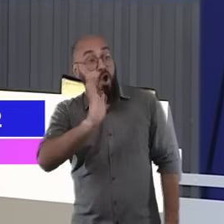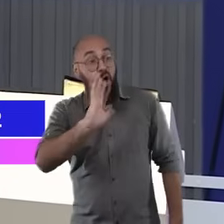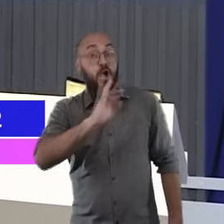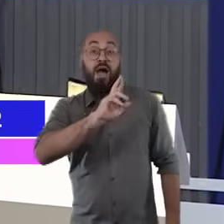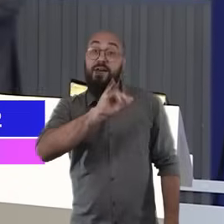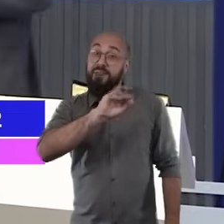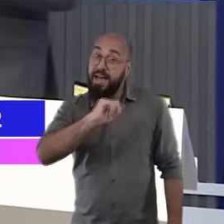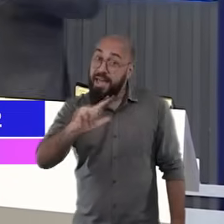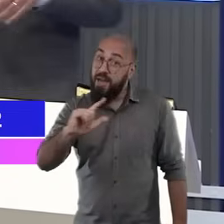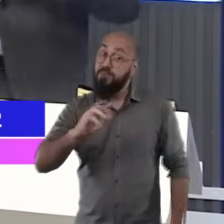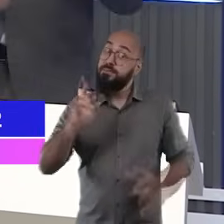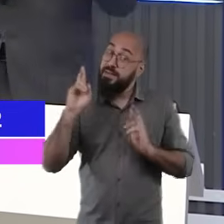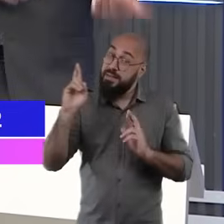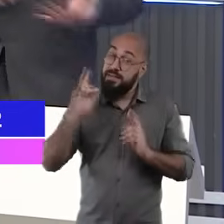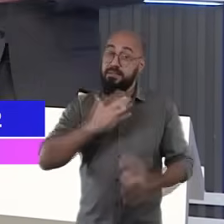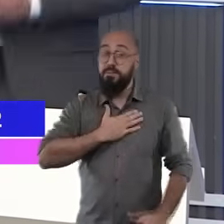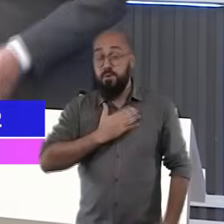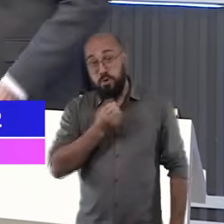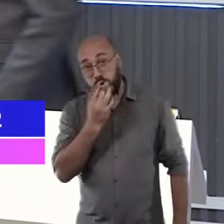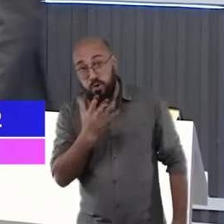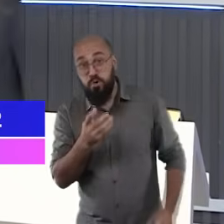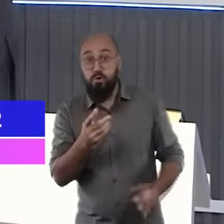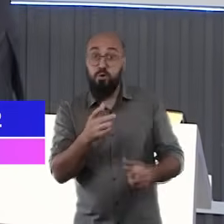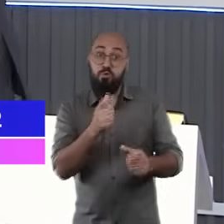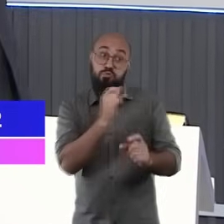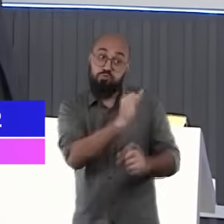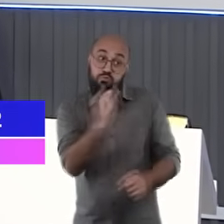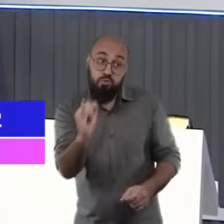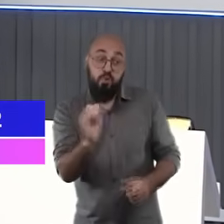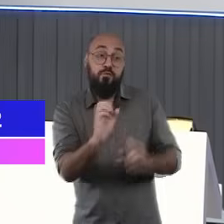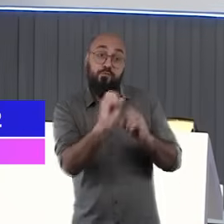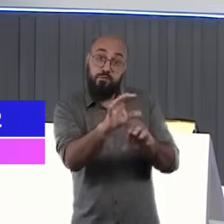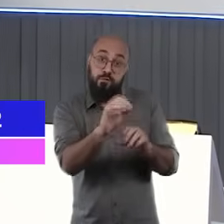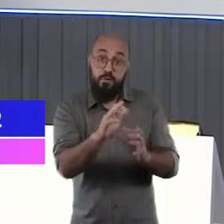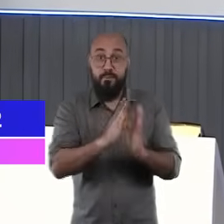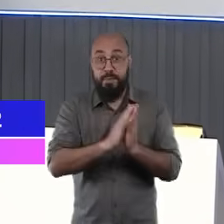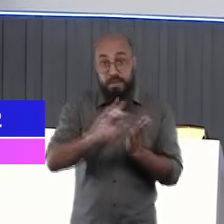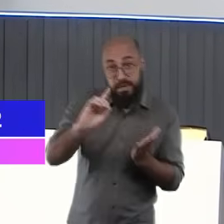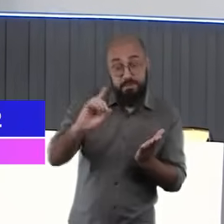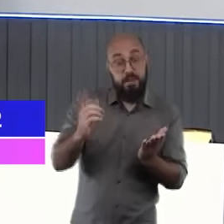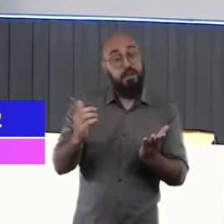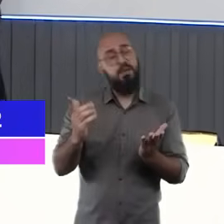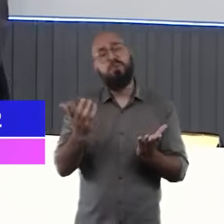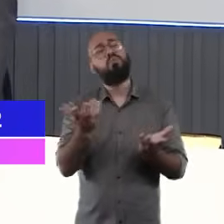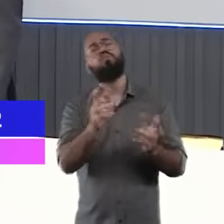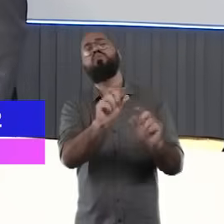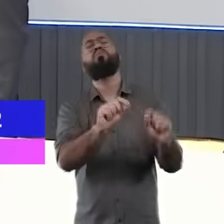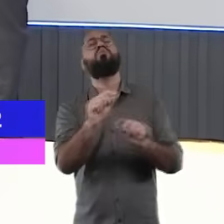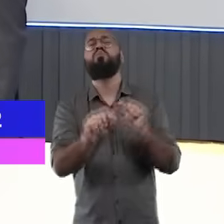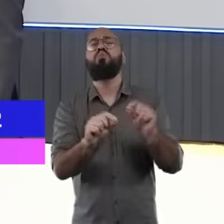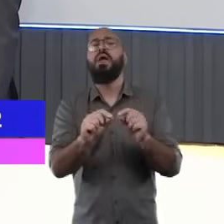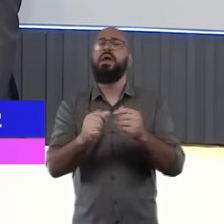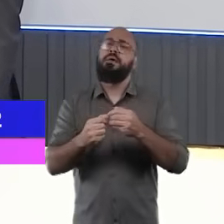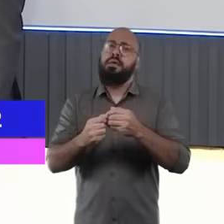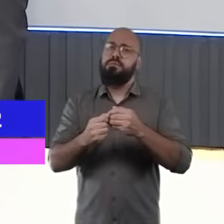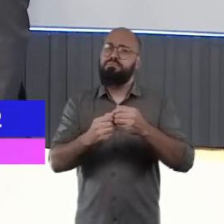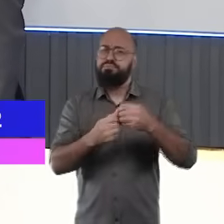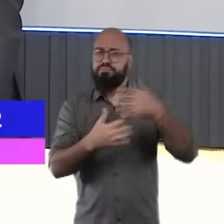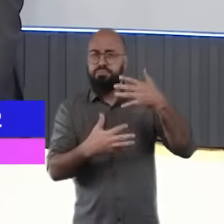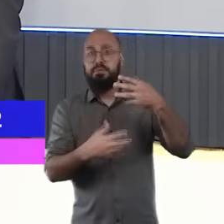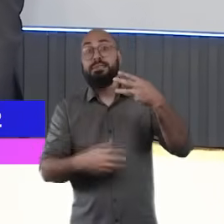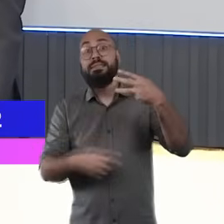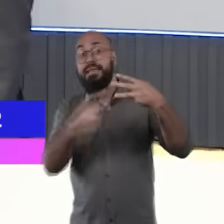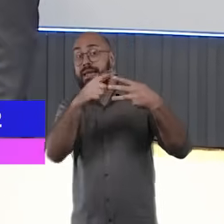chamo Esperança e será um prazer ser sua instrutora bíblica, algumas informações. Aí ela falou assim, olha, o que você quer? Aí tem